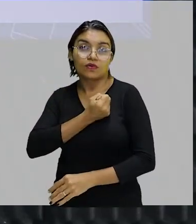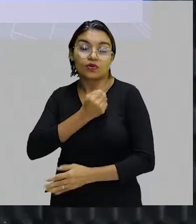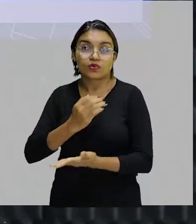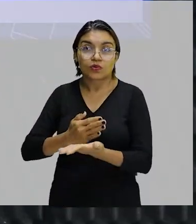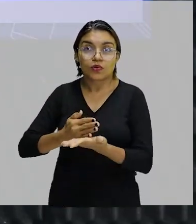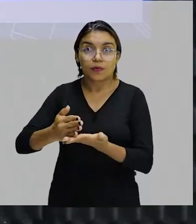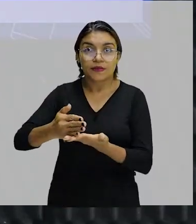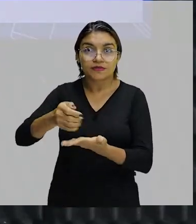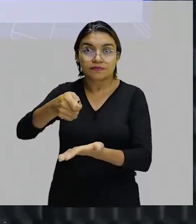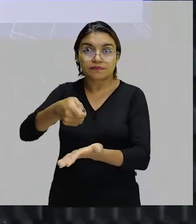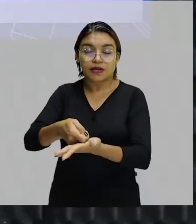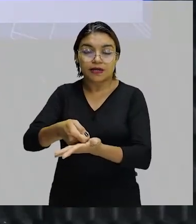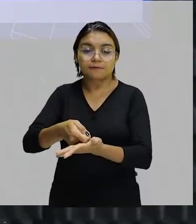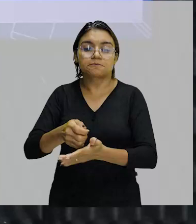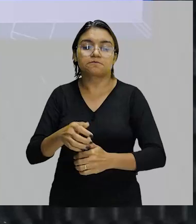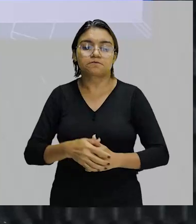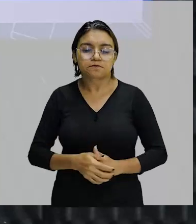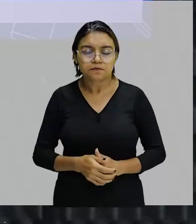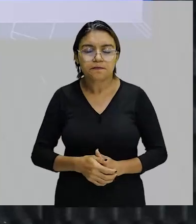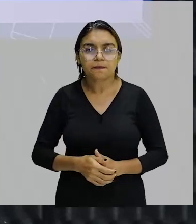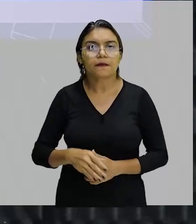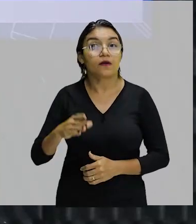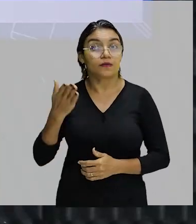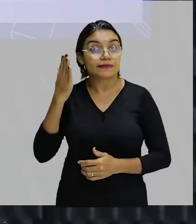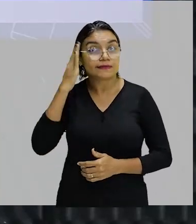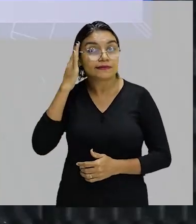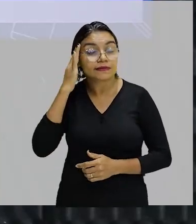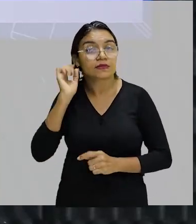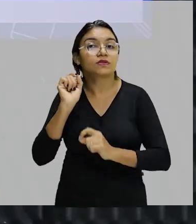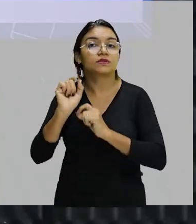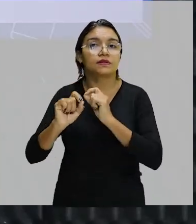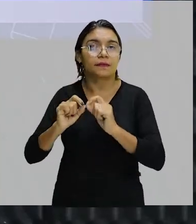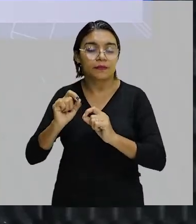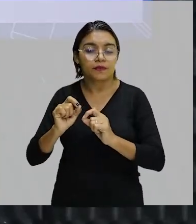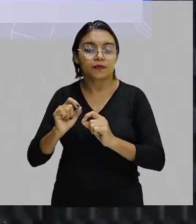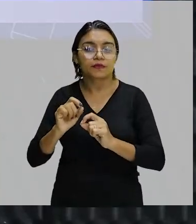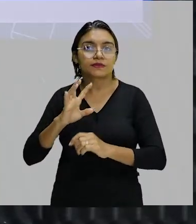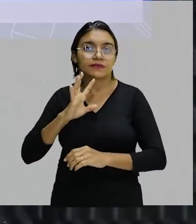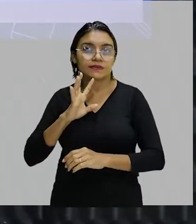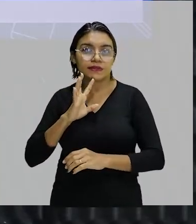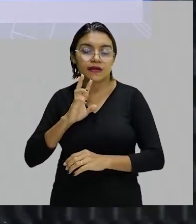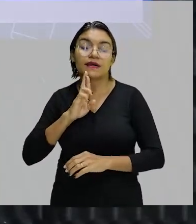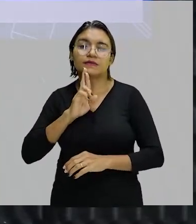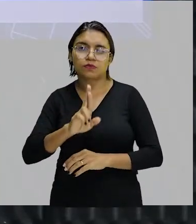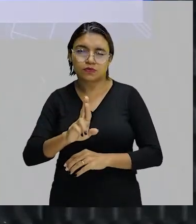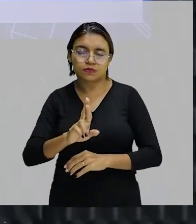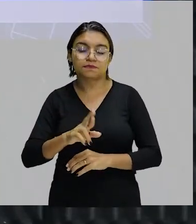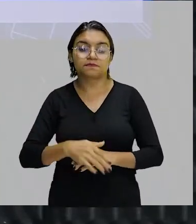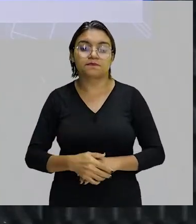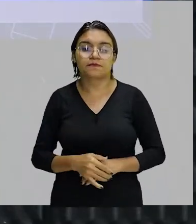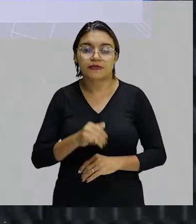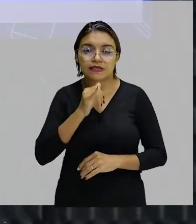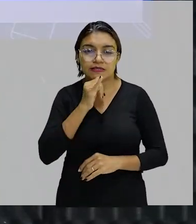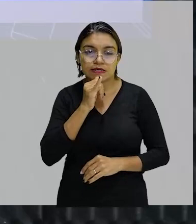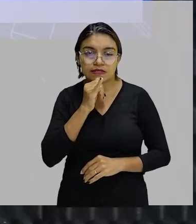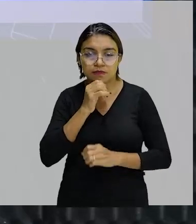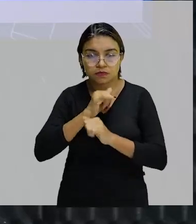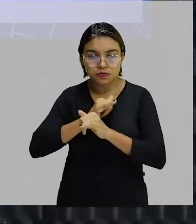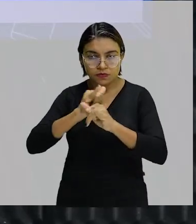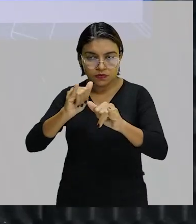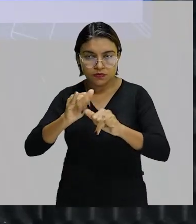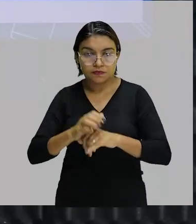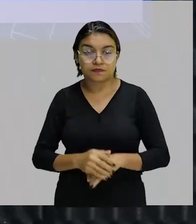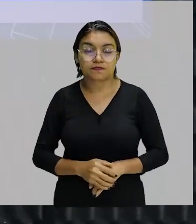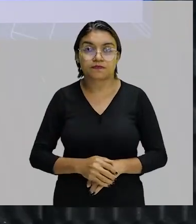tá? Então, entendido esse raciocínio, a gente já parte para a resolução. Olha só, como eu disse para você,